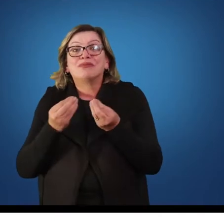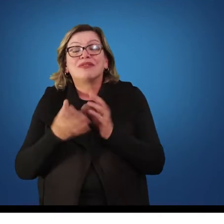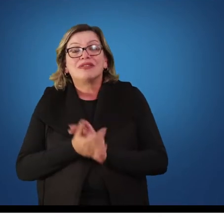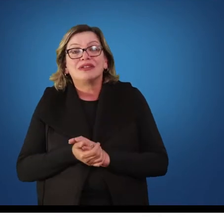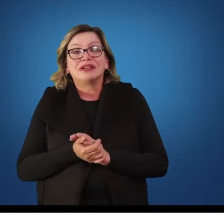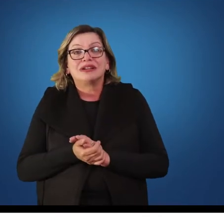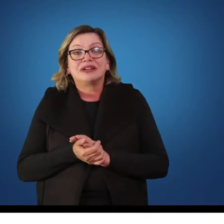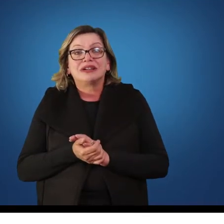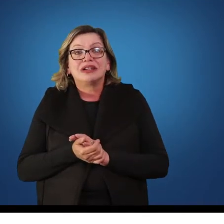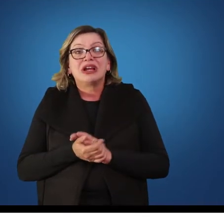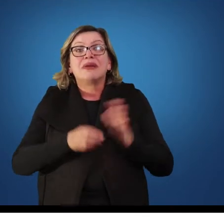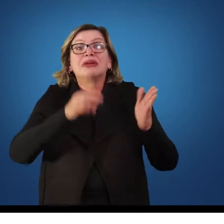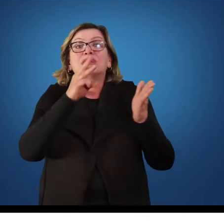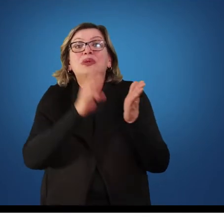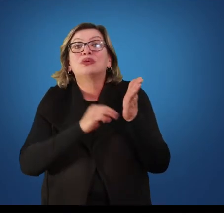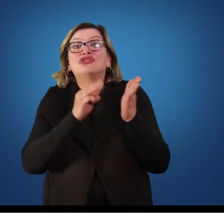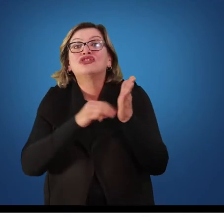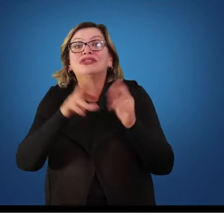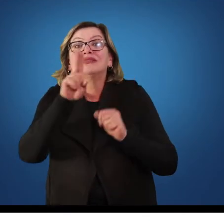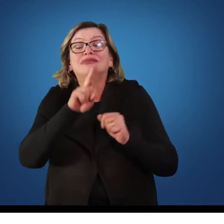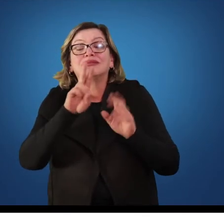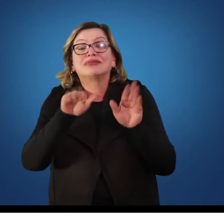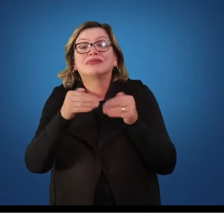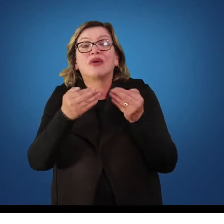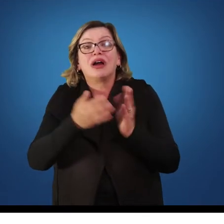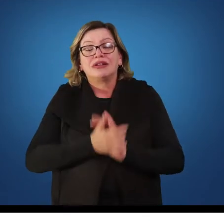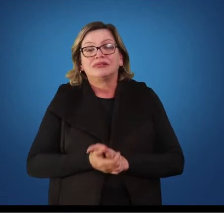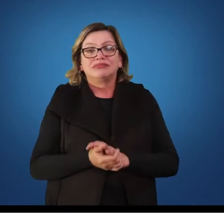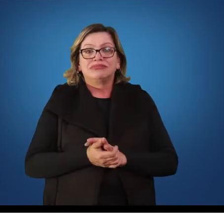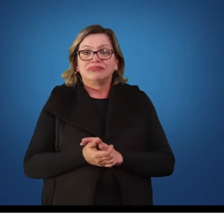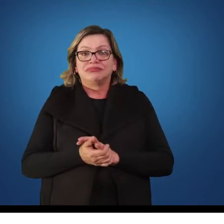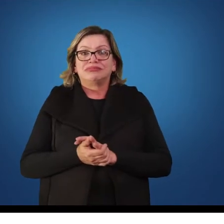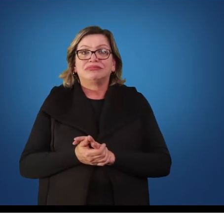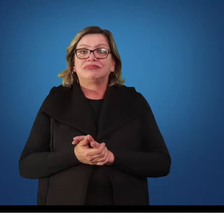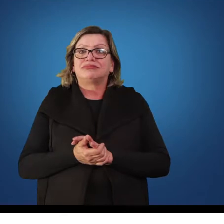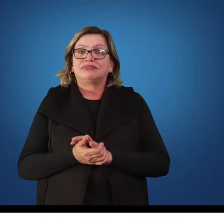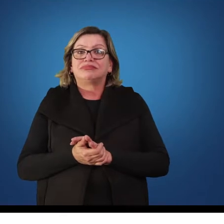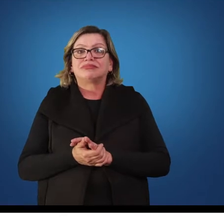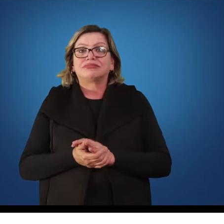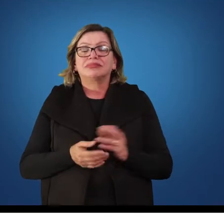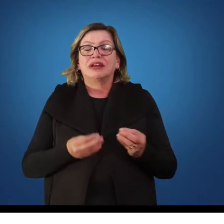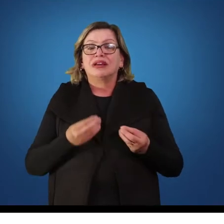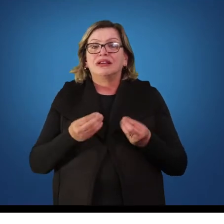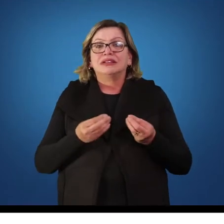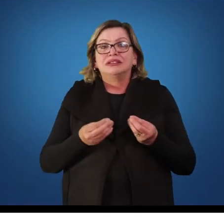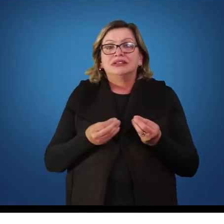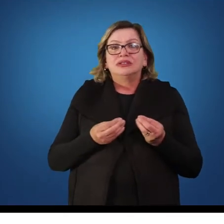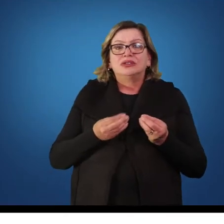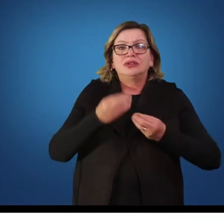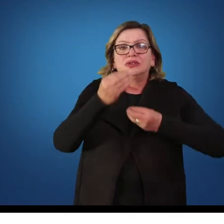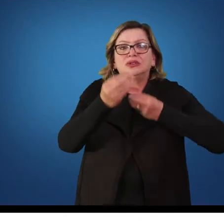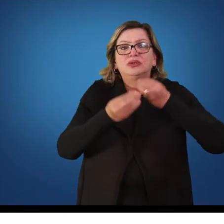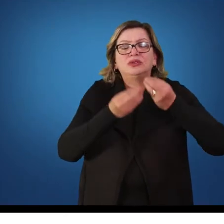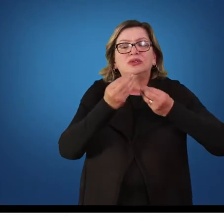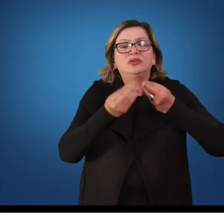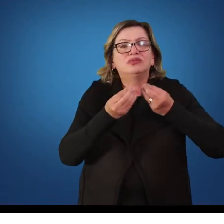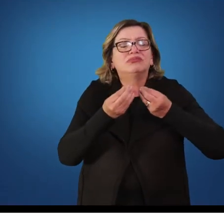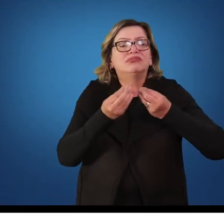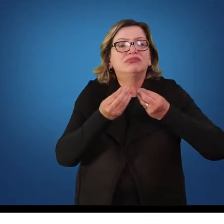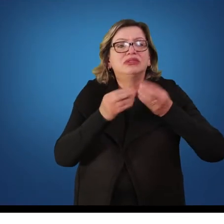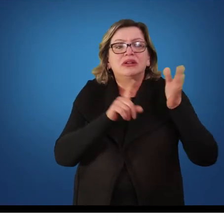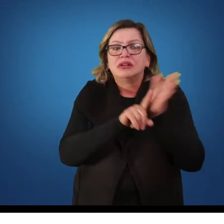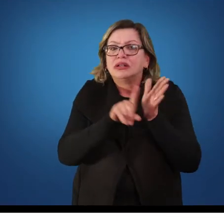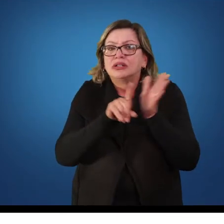qual é a metodologia que utilizo não como eu